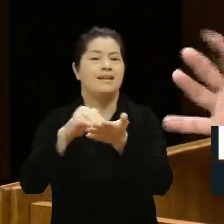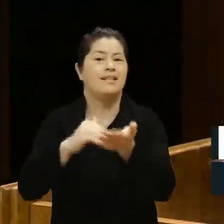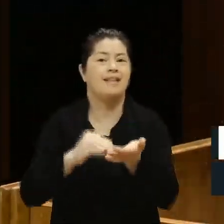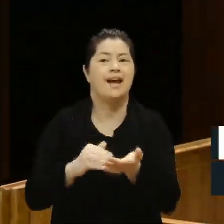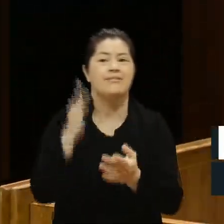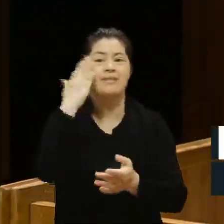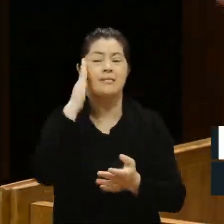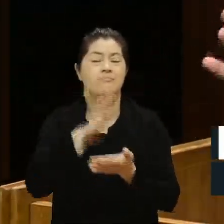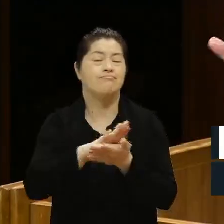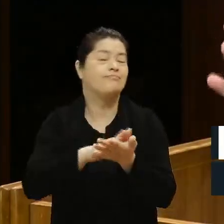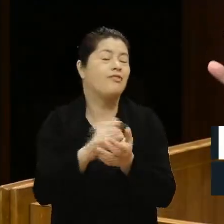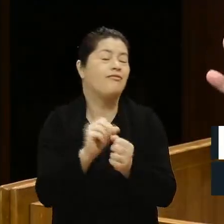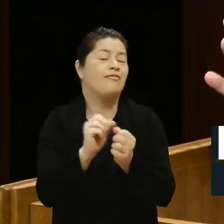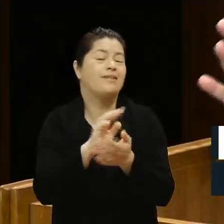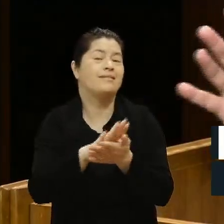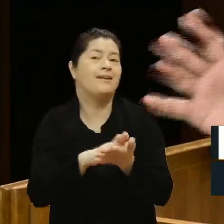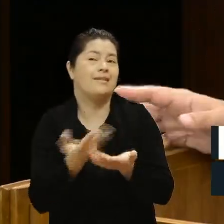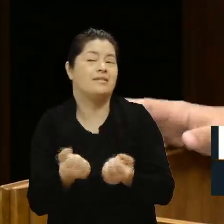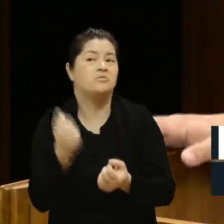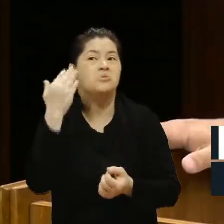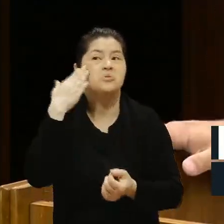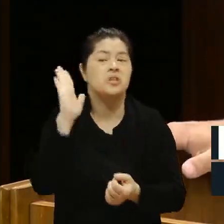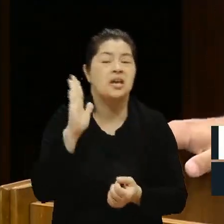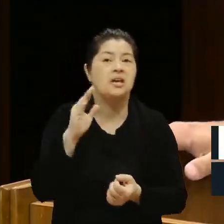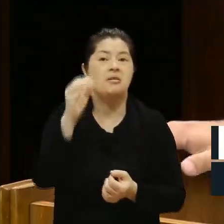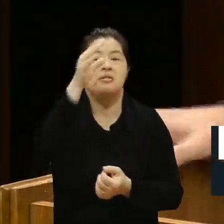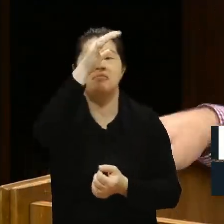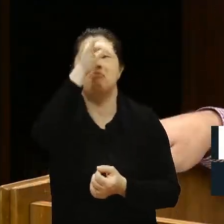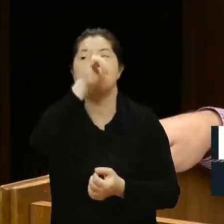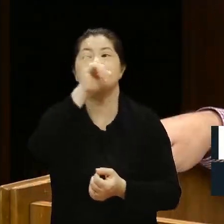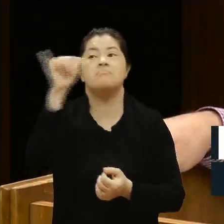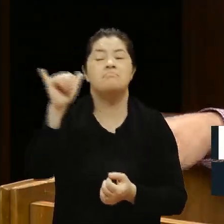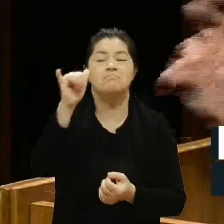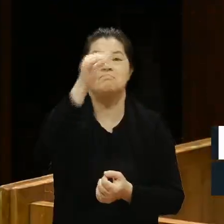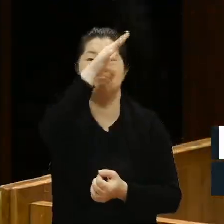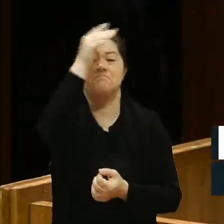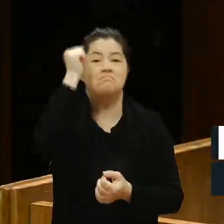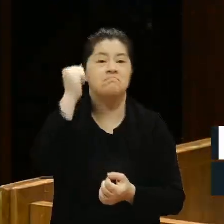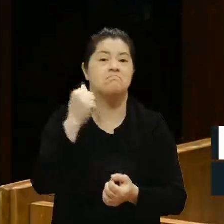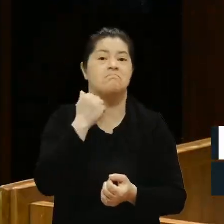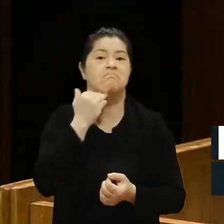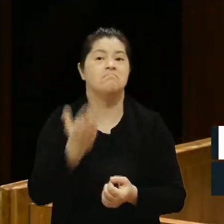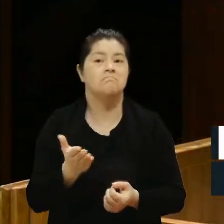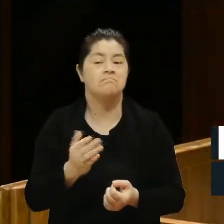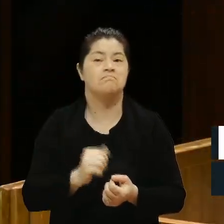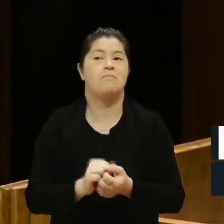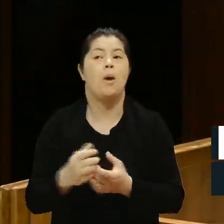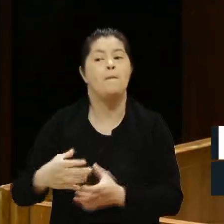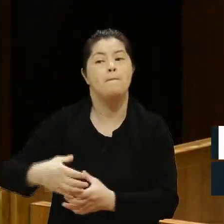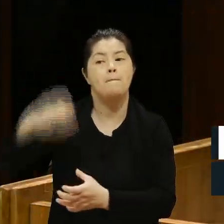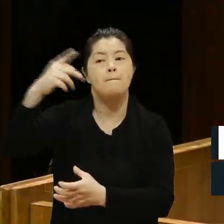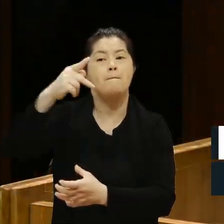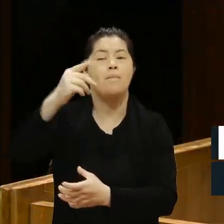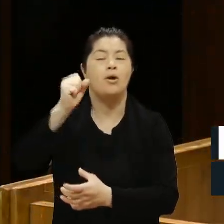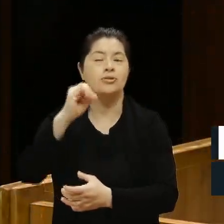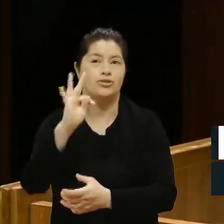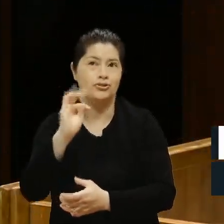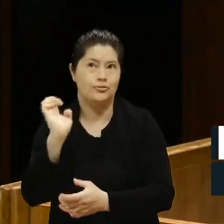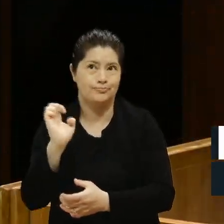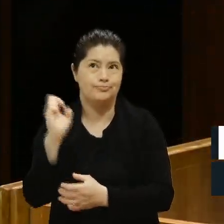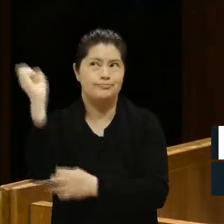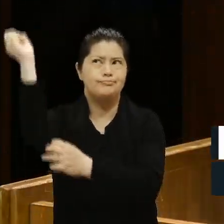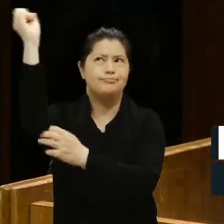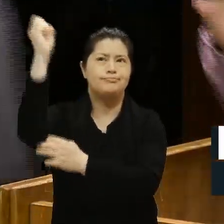ainda. E eu também nem sei se o prefeito adianta, porque não resolve. Estou falando de poste. Mas vamos pensar a gente